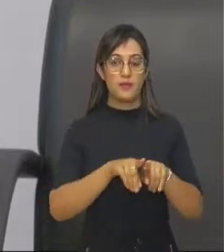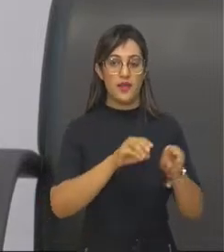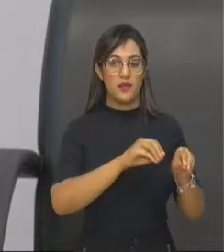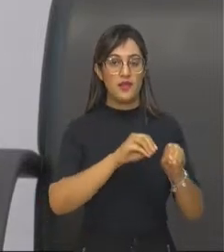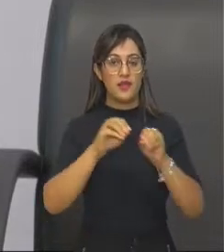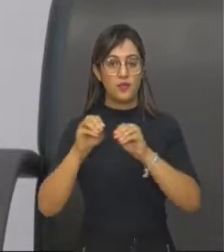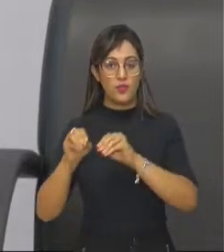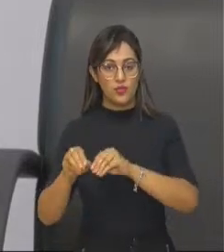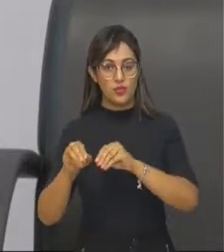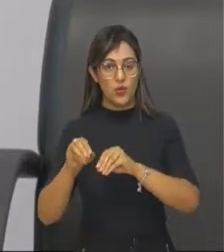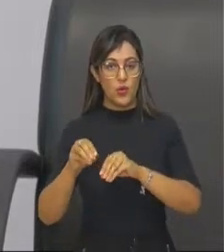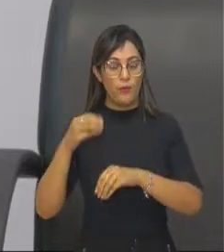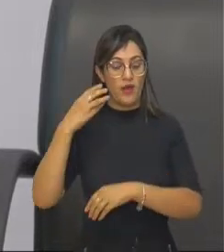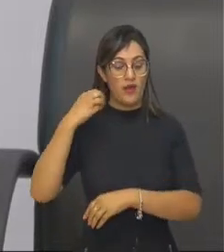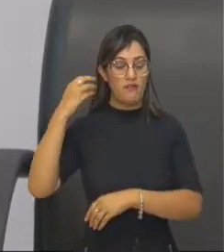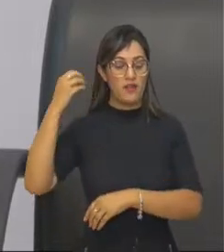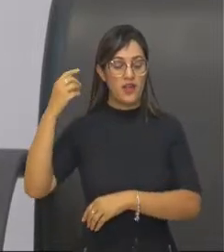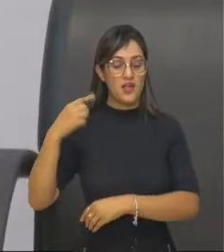Viagem Solitária,